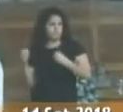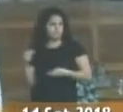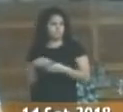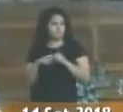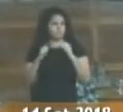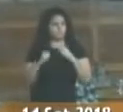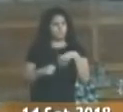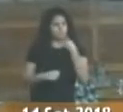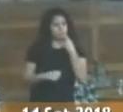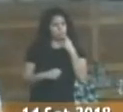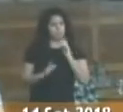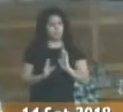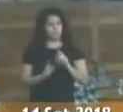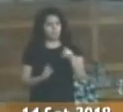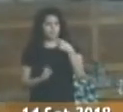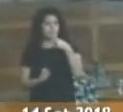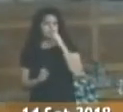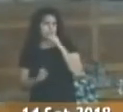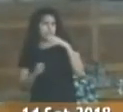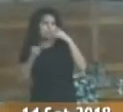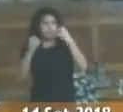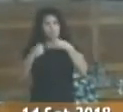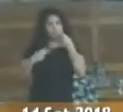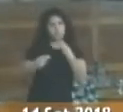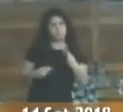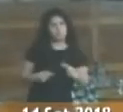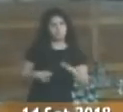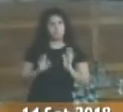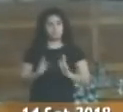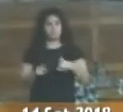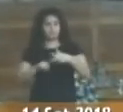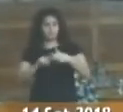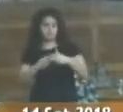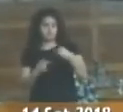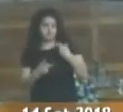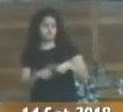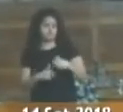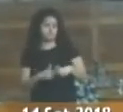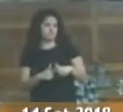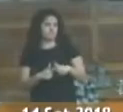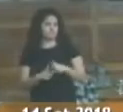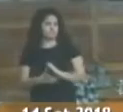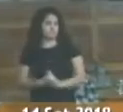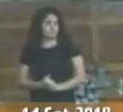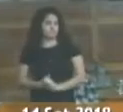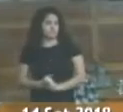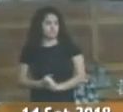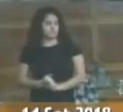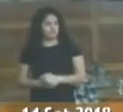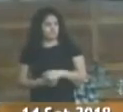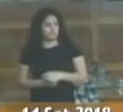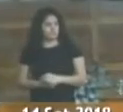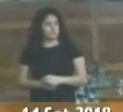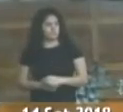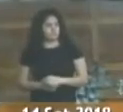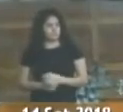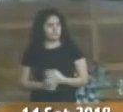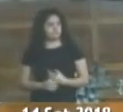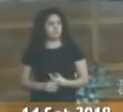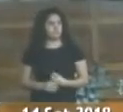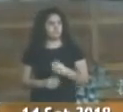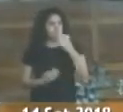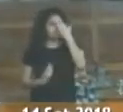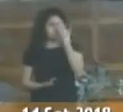as suas mazelas, mas não é para fazer um desabafo. É para resolver questões e nós precisamos ser efetivos na resolução dessas questões.